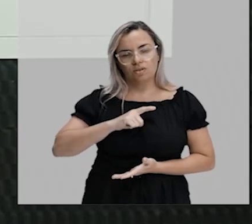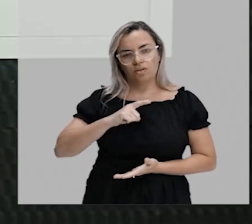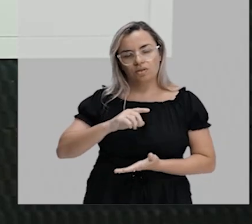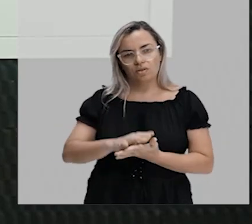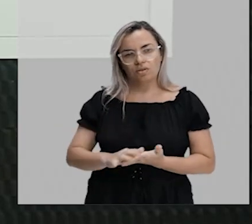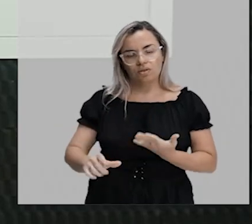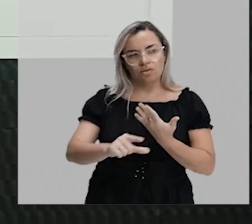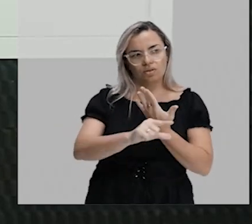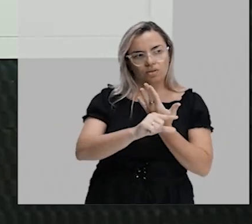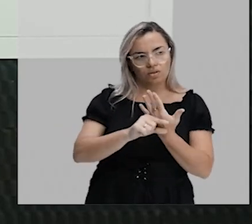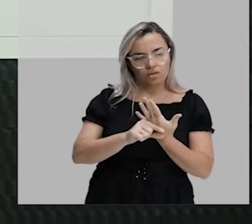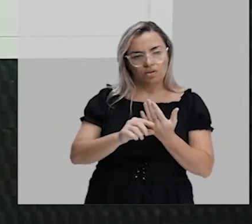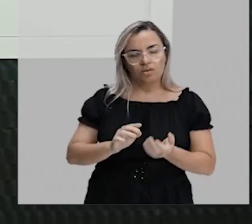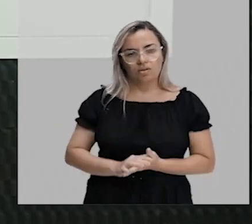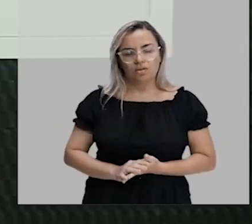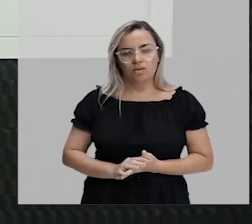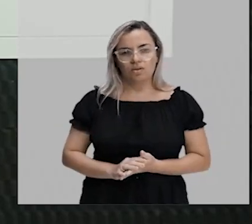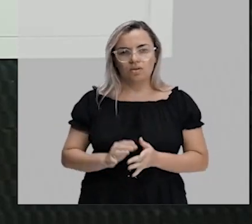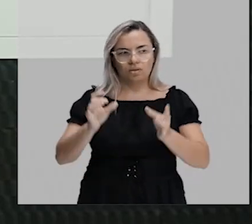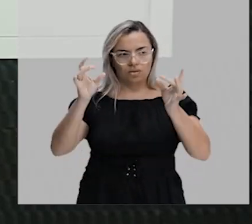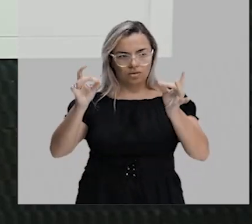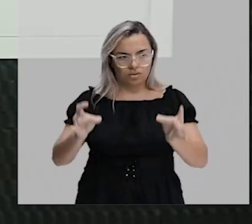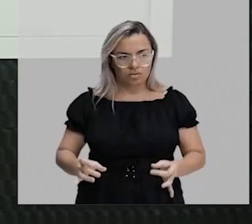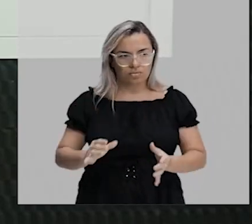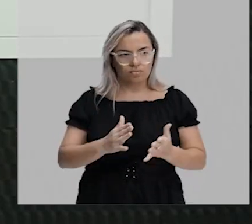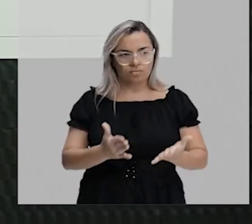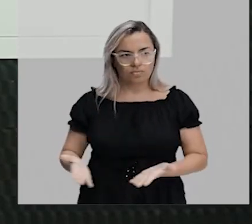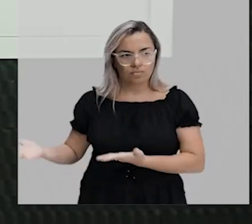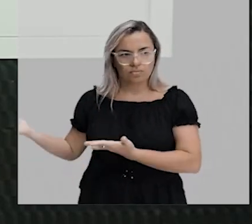isso. Em Aristóteles nós temos uma obra